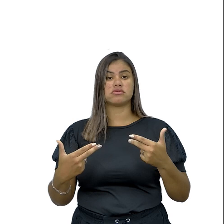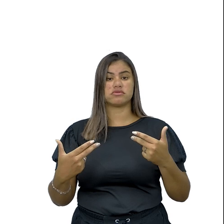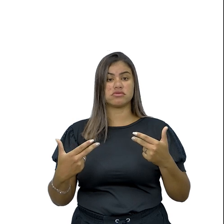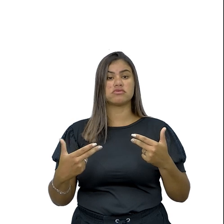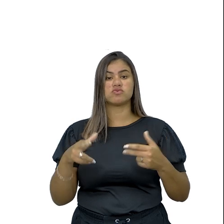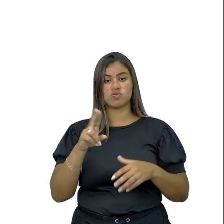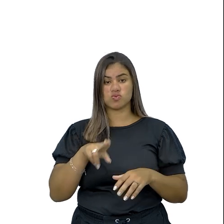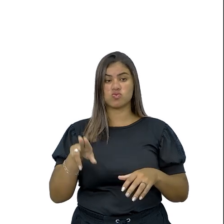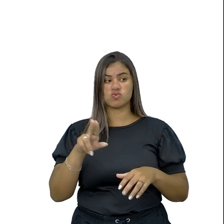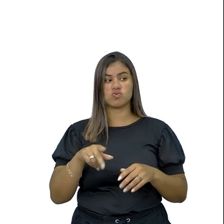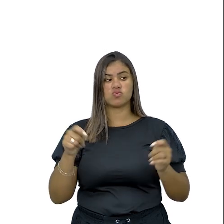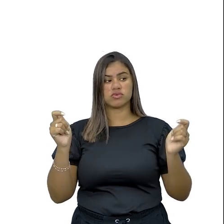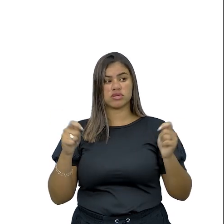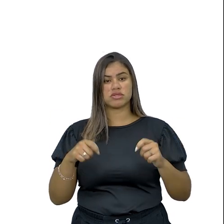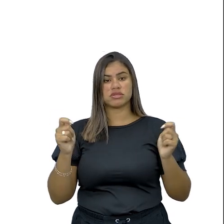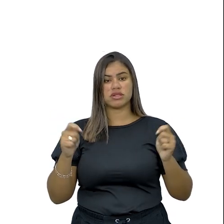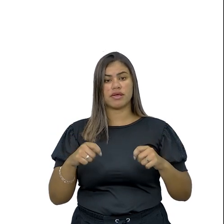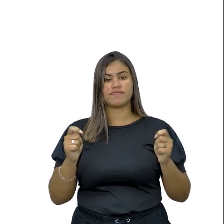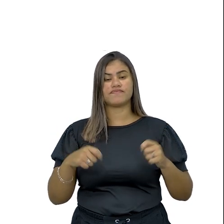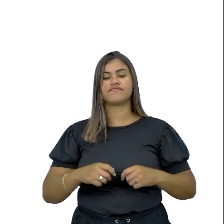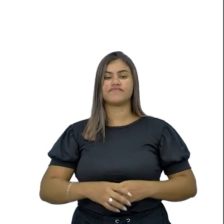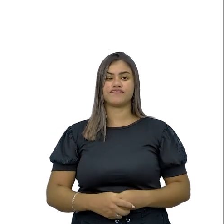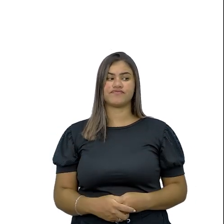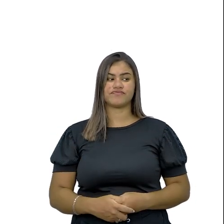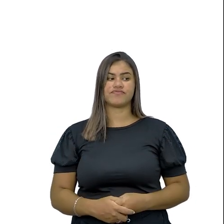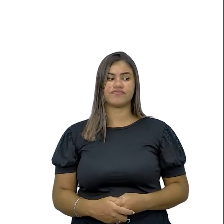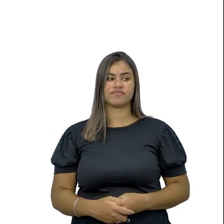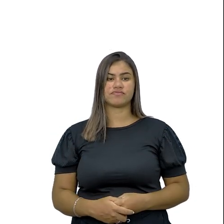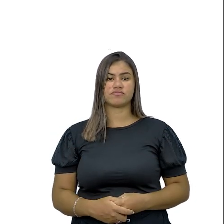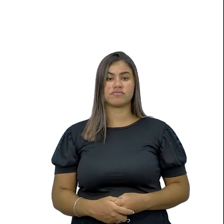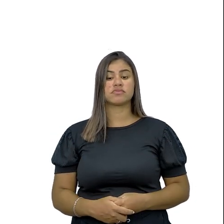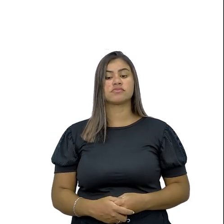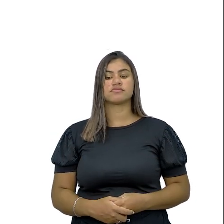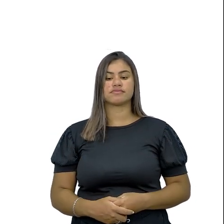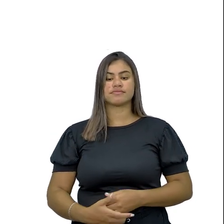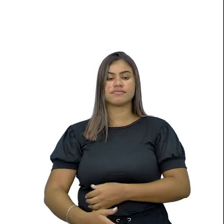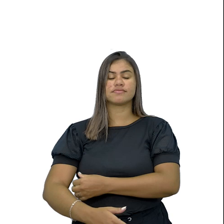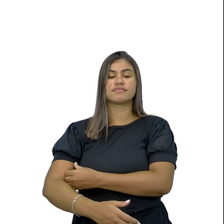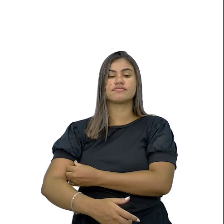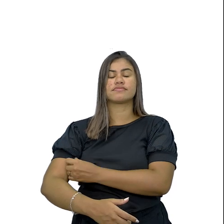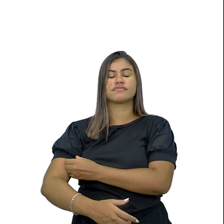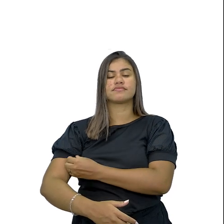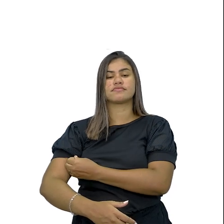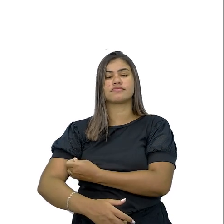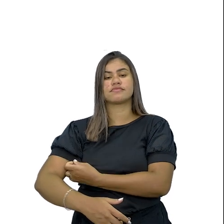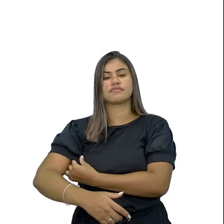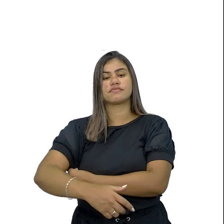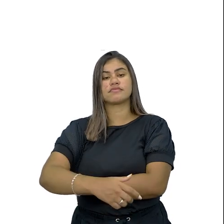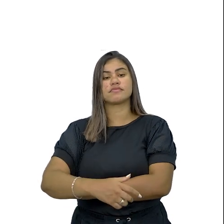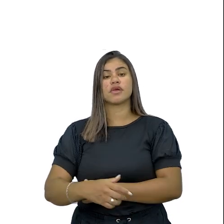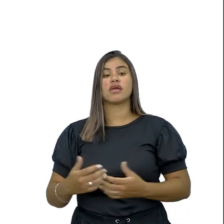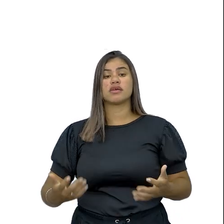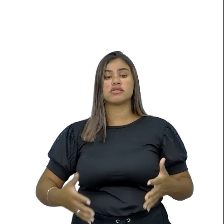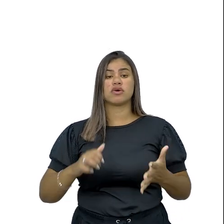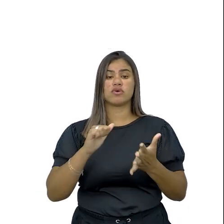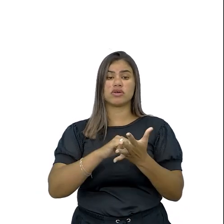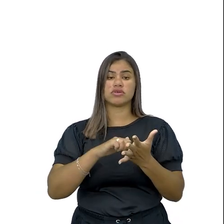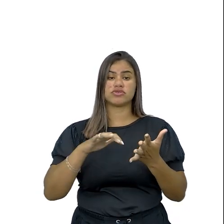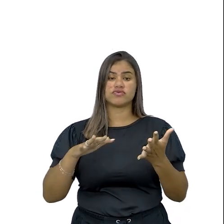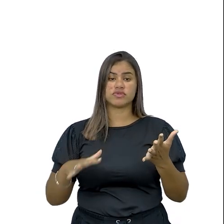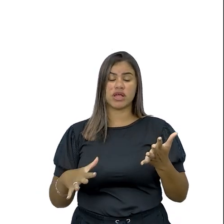podemos utilizar no nosso dia a dia, tá bem? Então, vamos lá. O que seria uma atividade